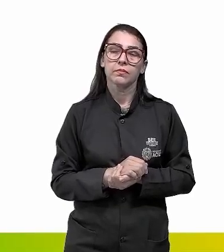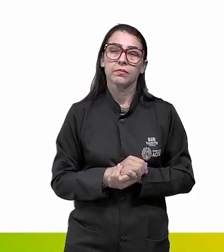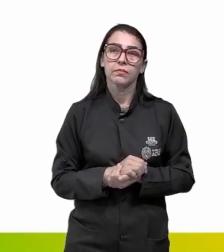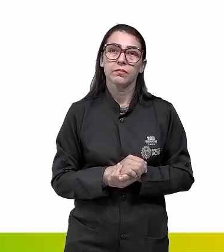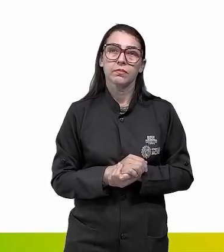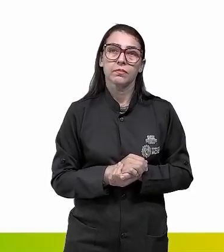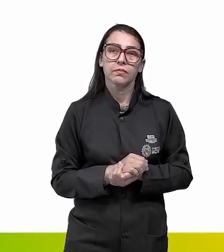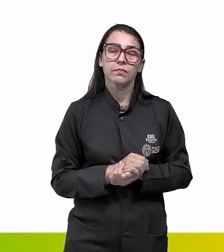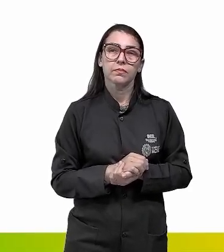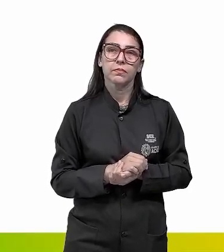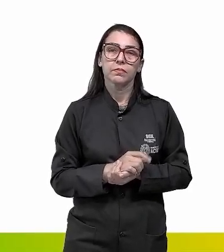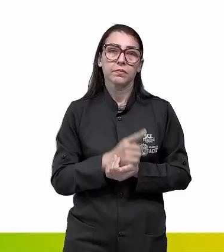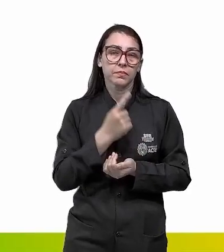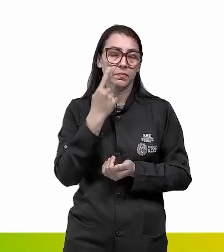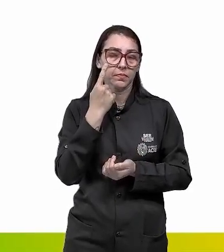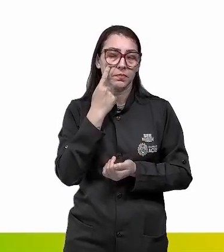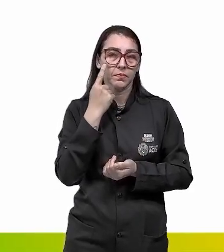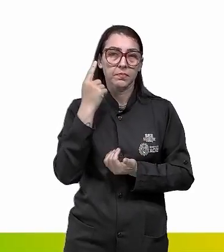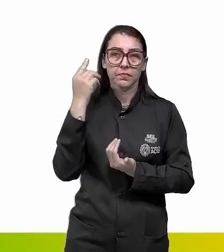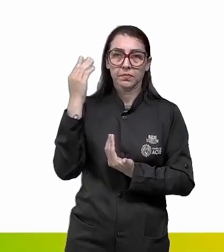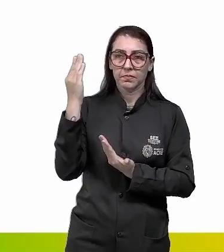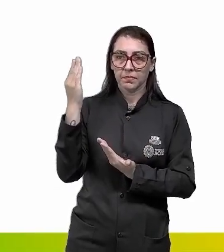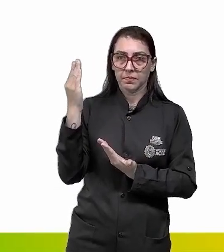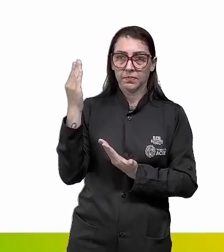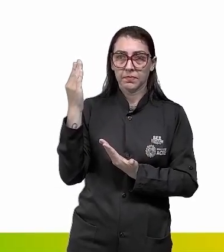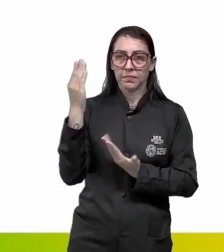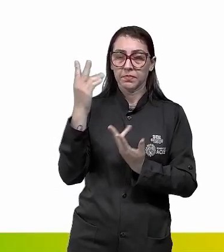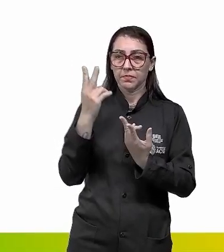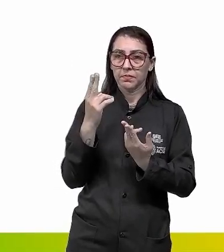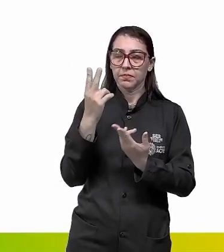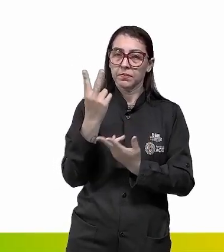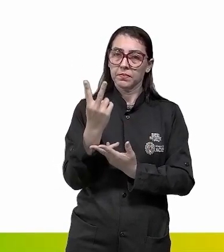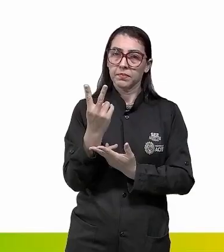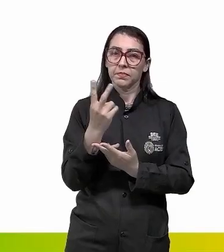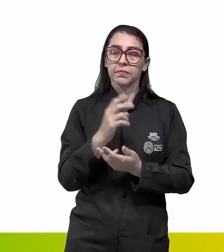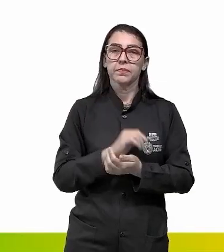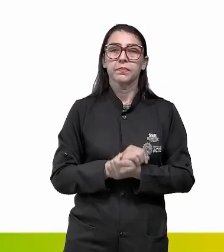dela. Então, neste caso, a igual a 2.